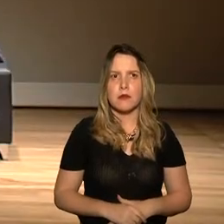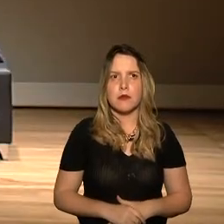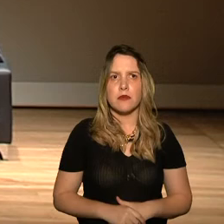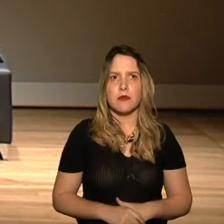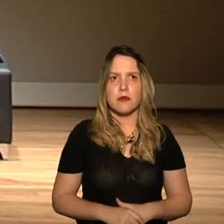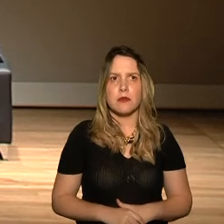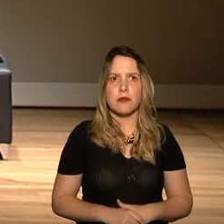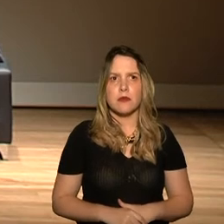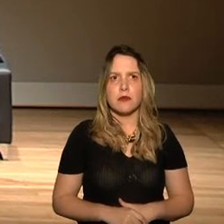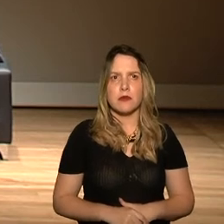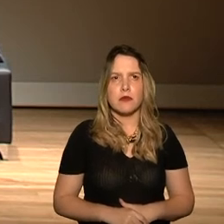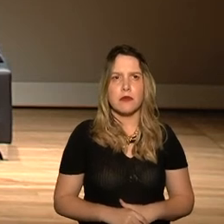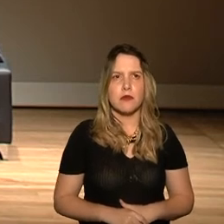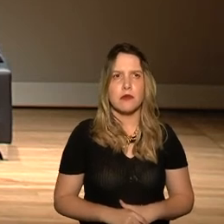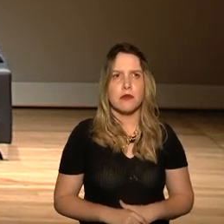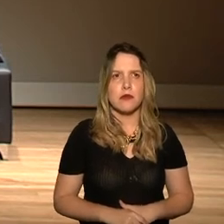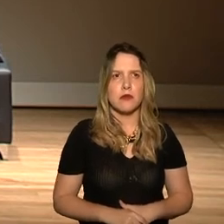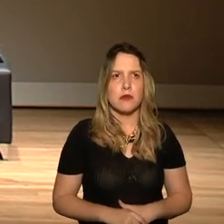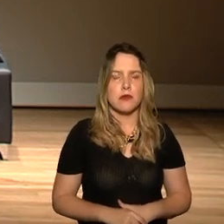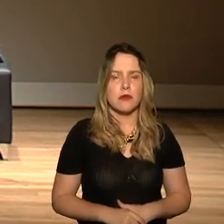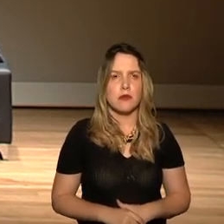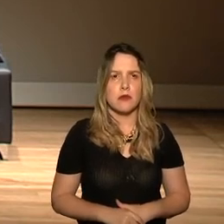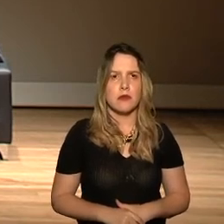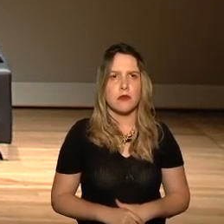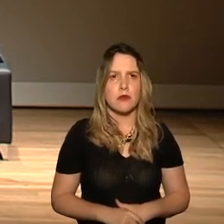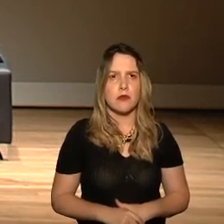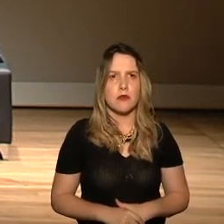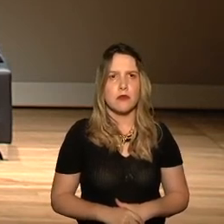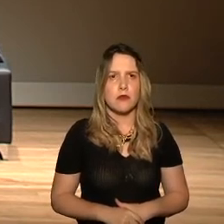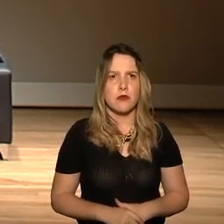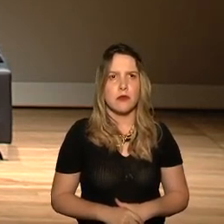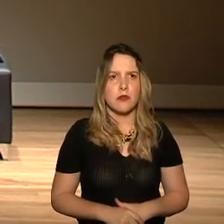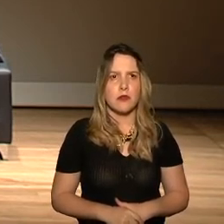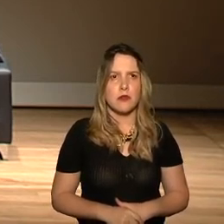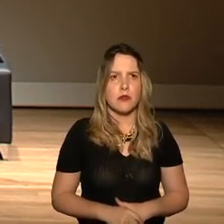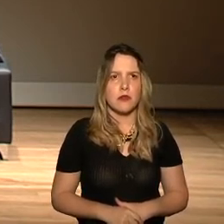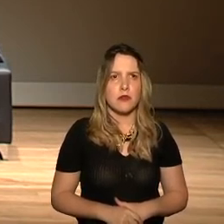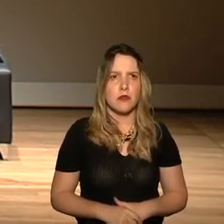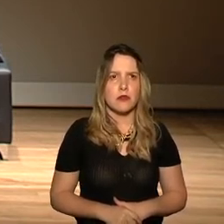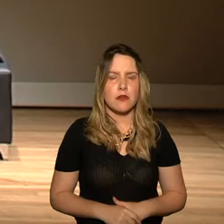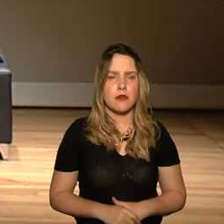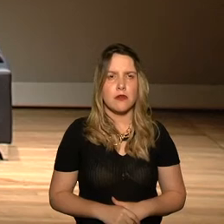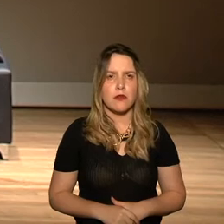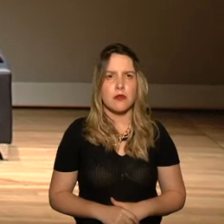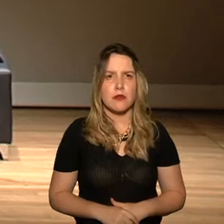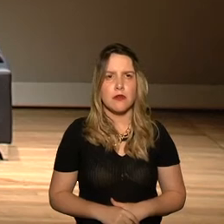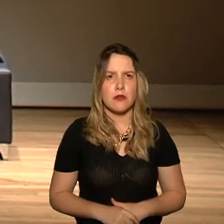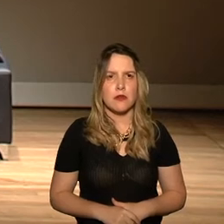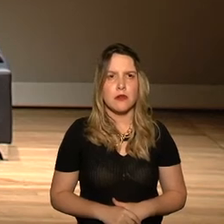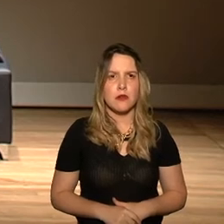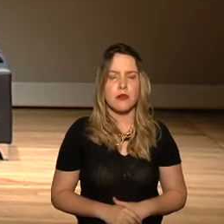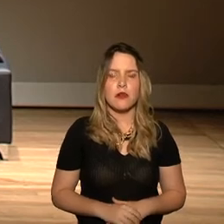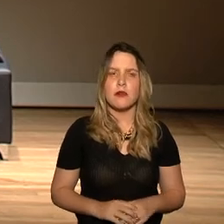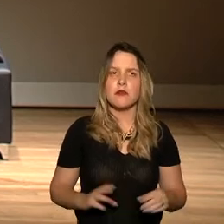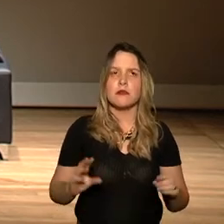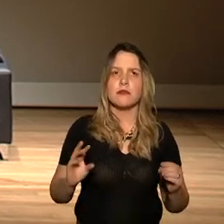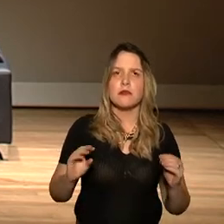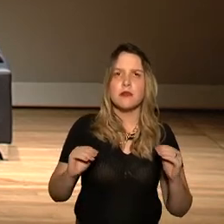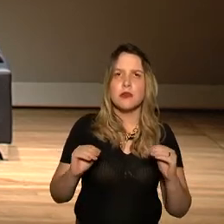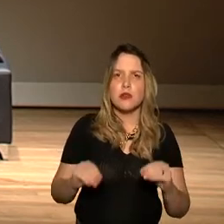você pode responder não acho que precisaria complementar um pouco não não consigo preparar um projeto